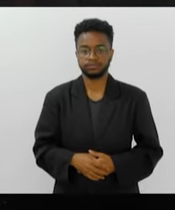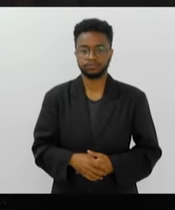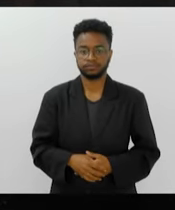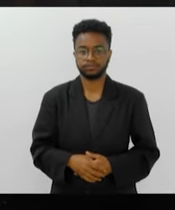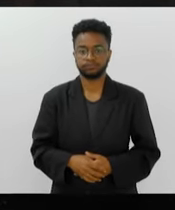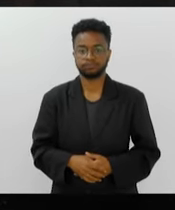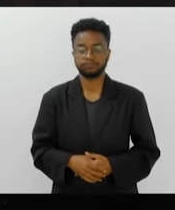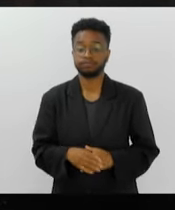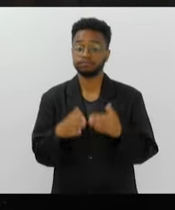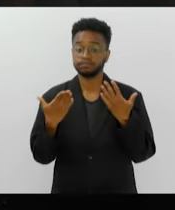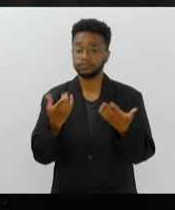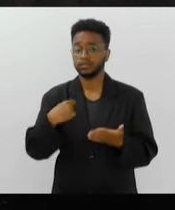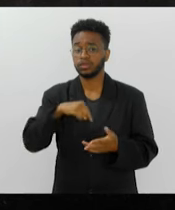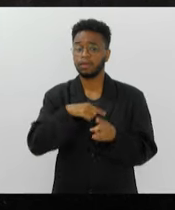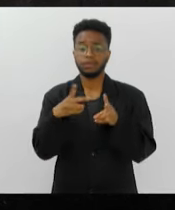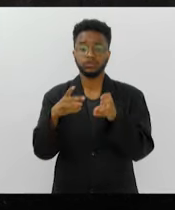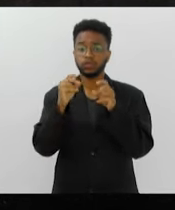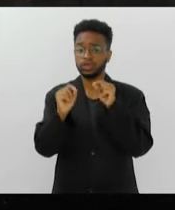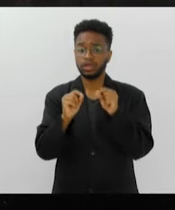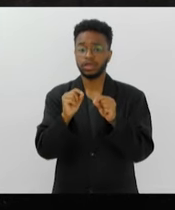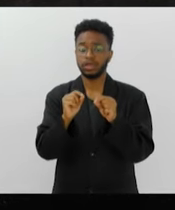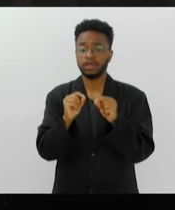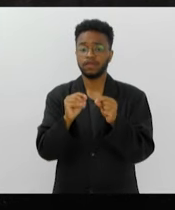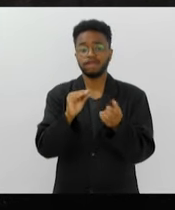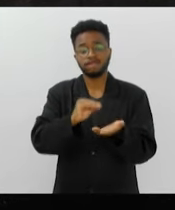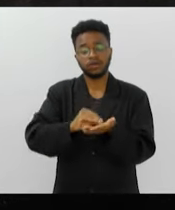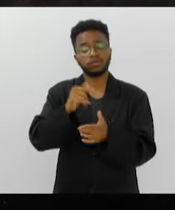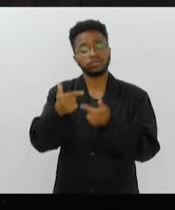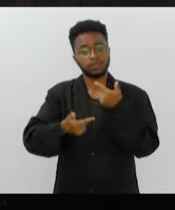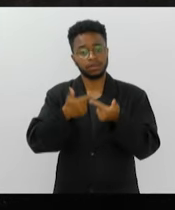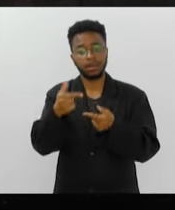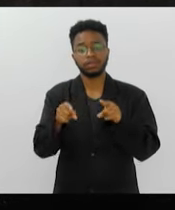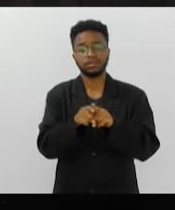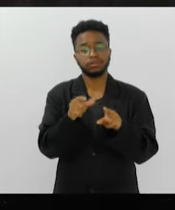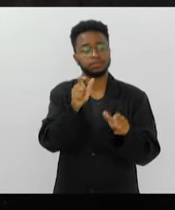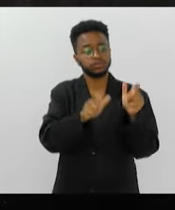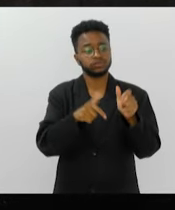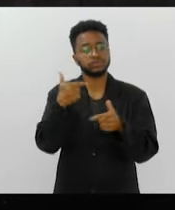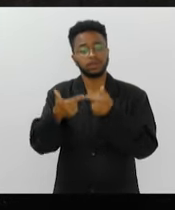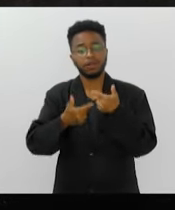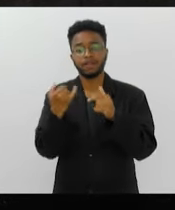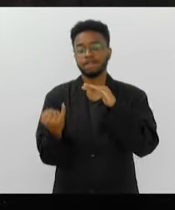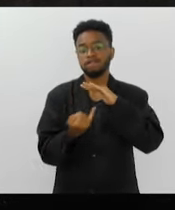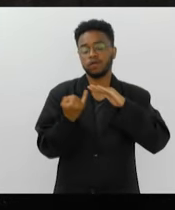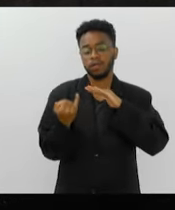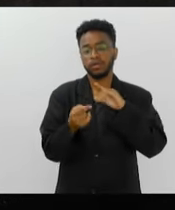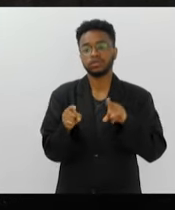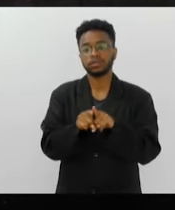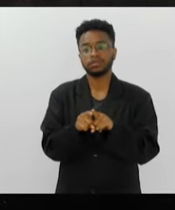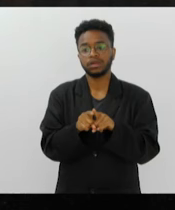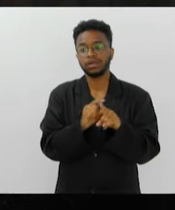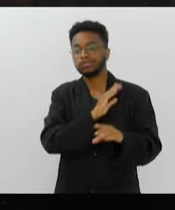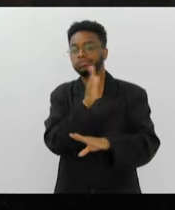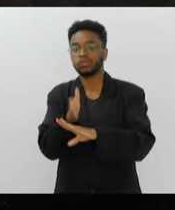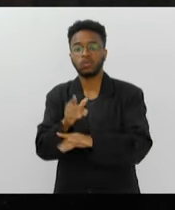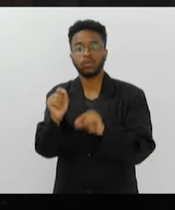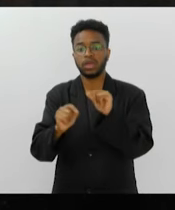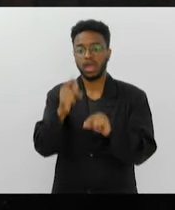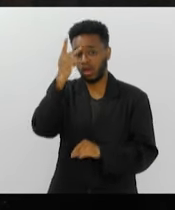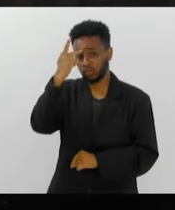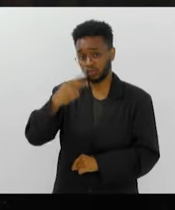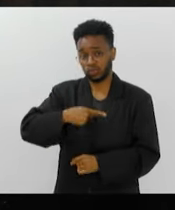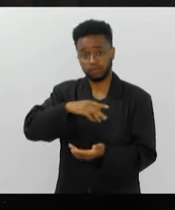cenário de aumento do desemprego da informalidade e de ataque sistemático à autonomia de